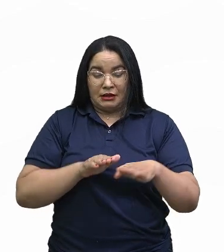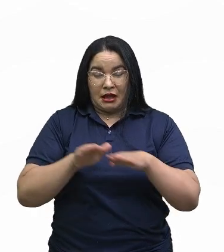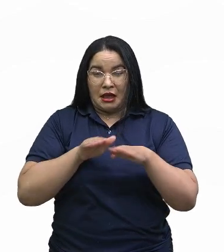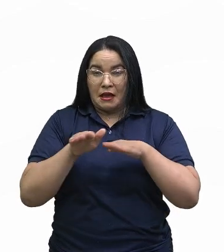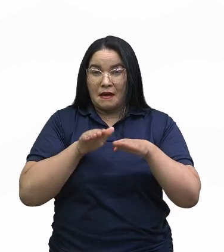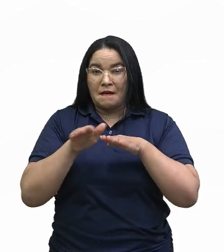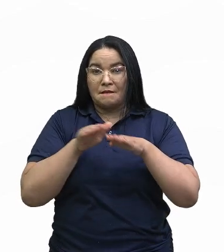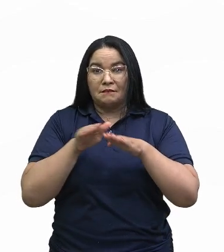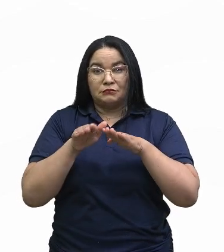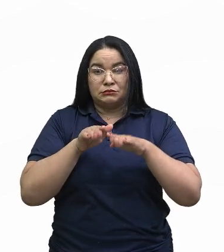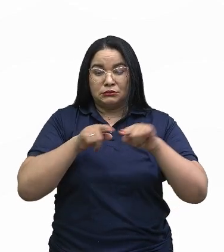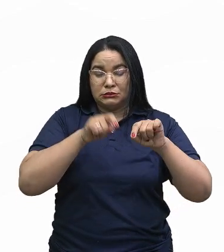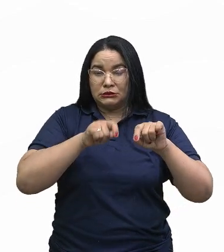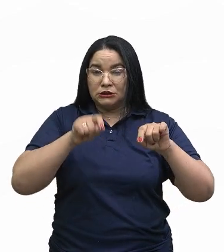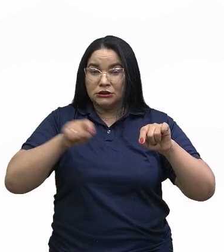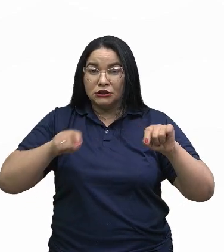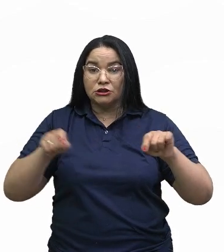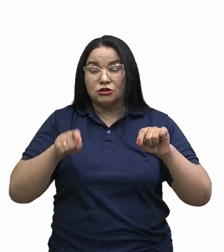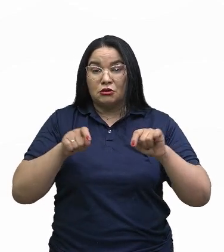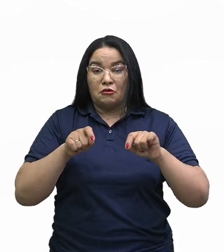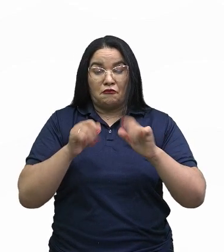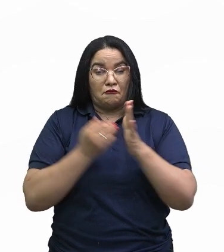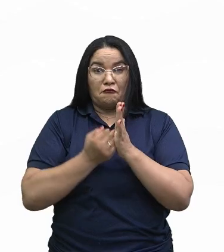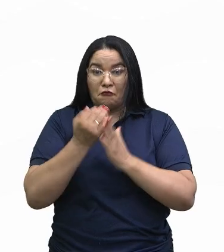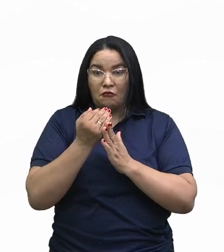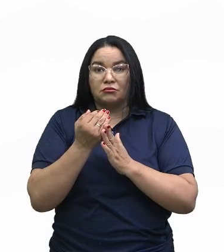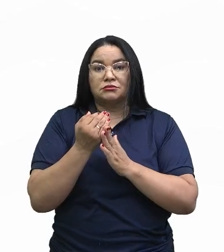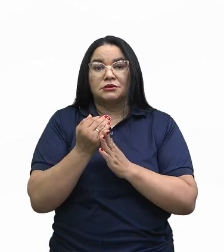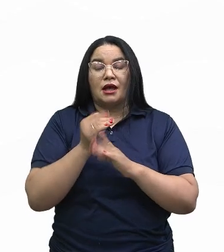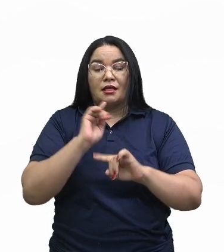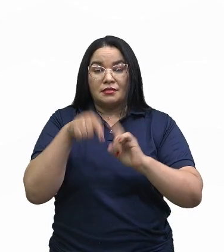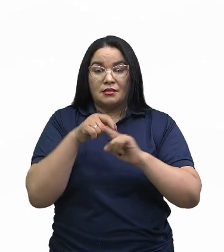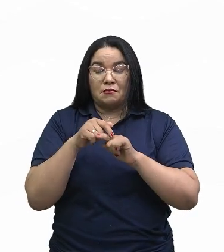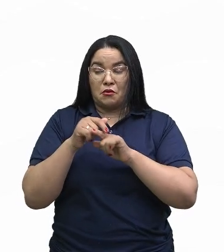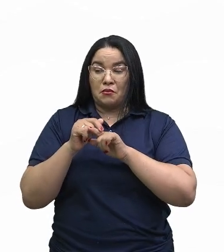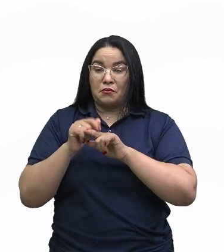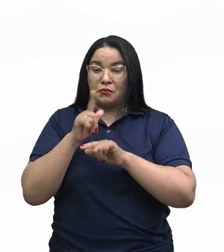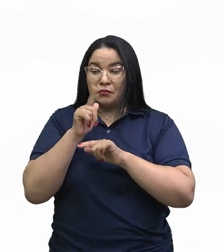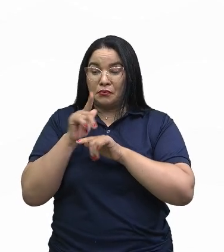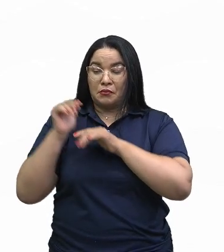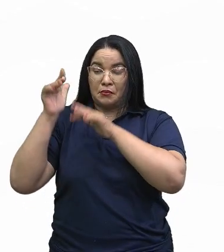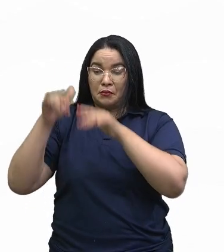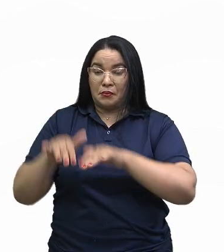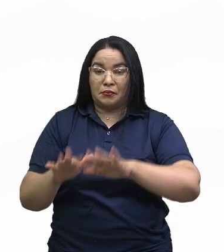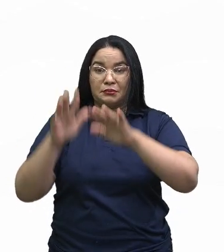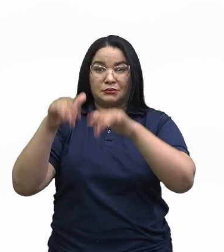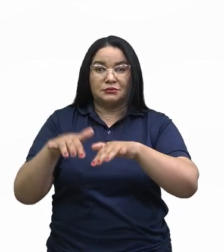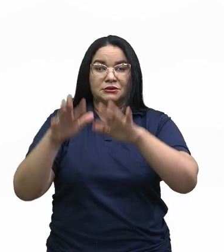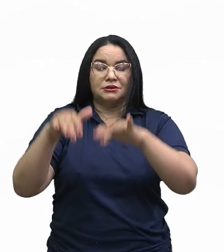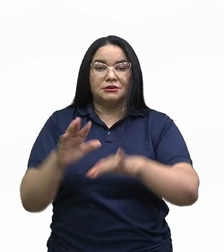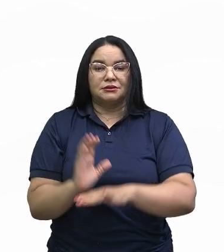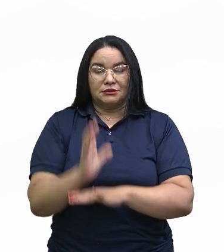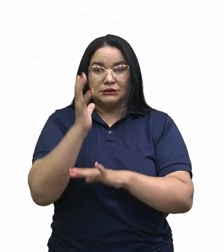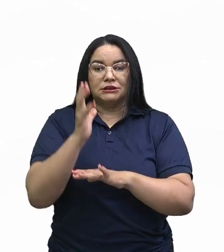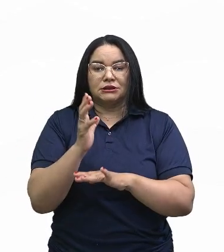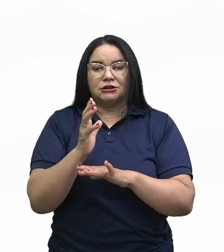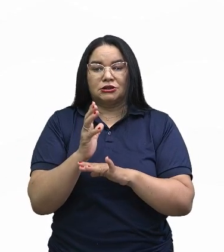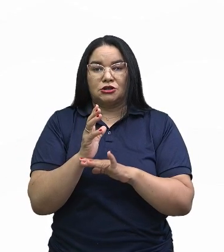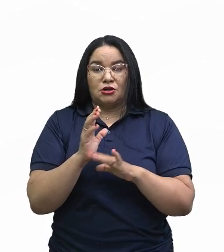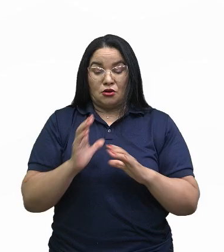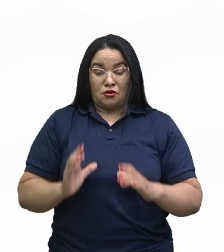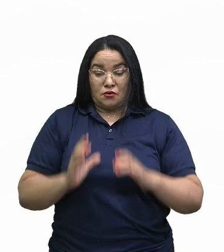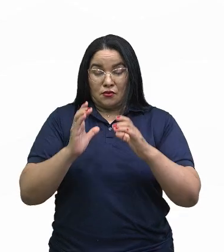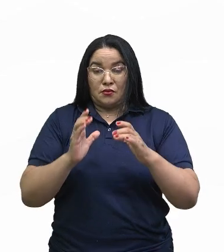muito grande, provocou um tsunami, que fez com que ocorresse a desativação ali do sistema